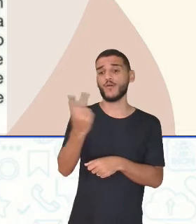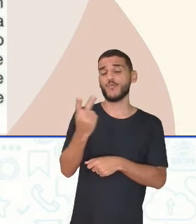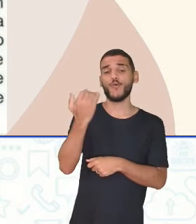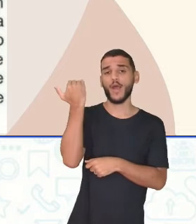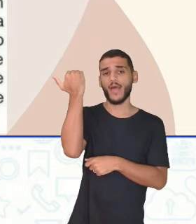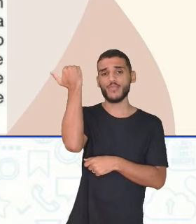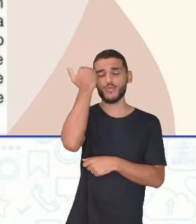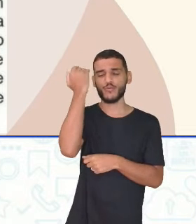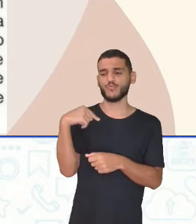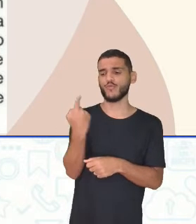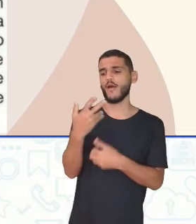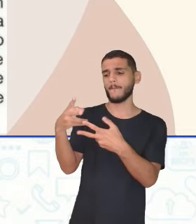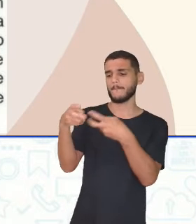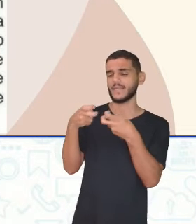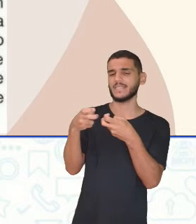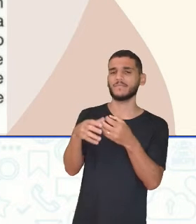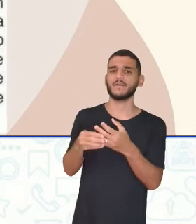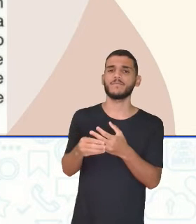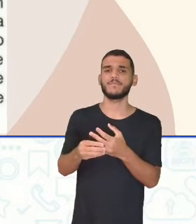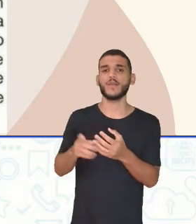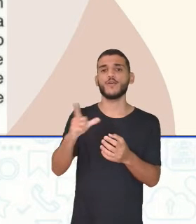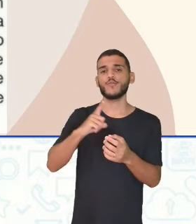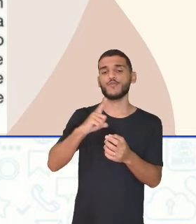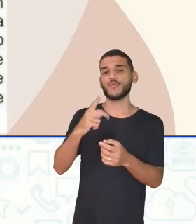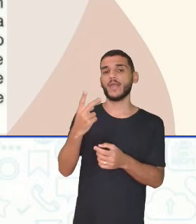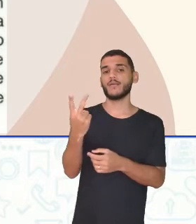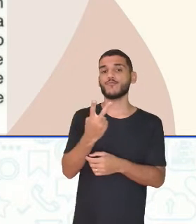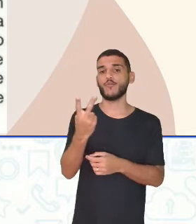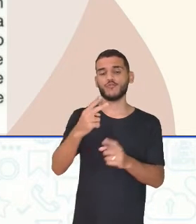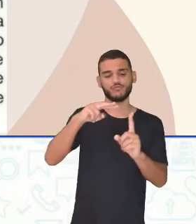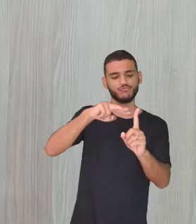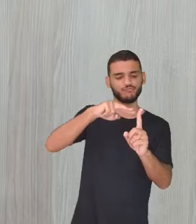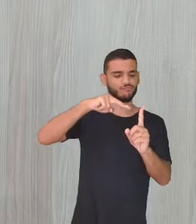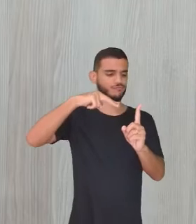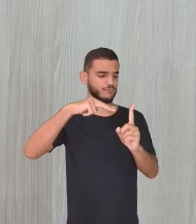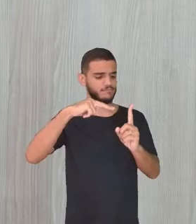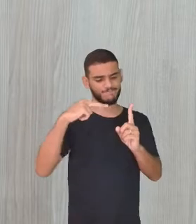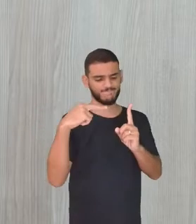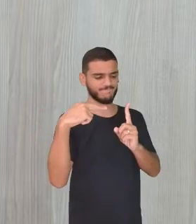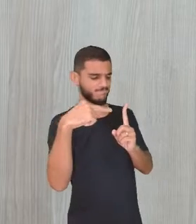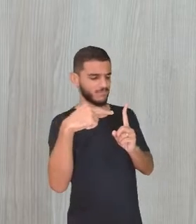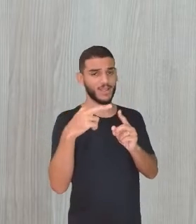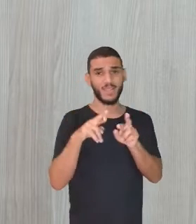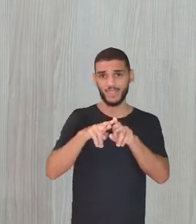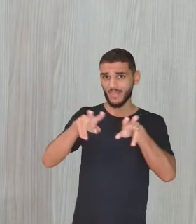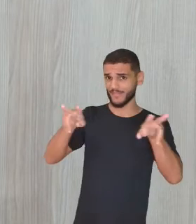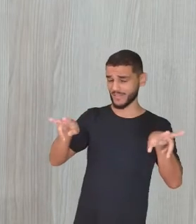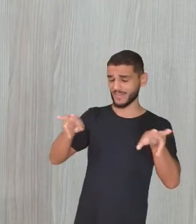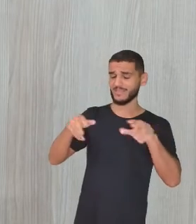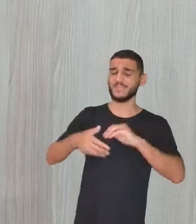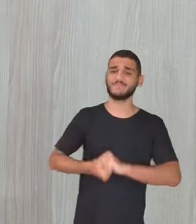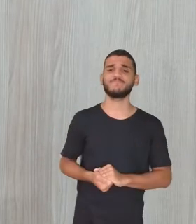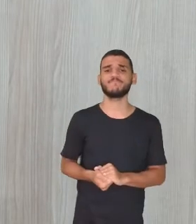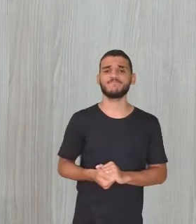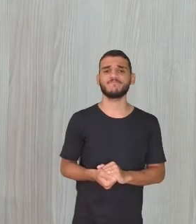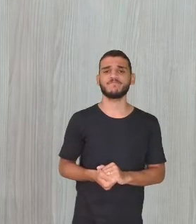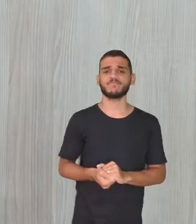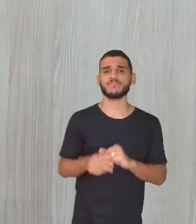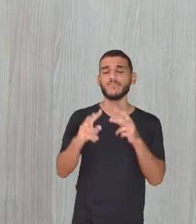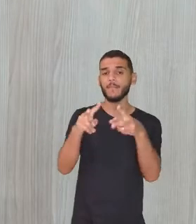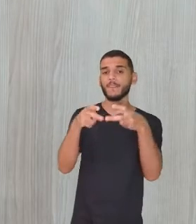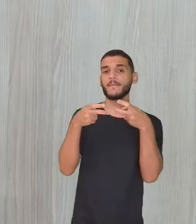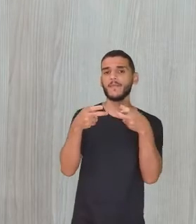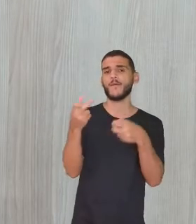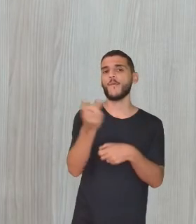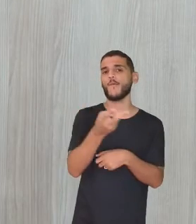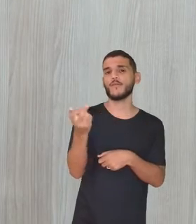gente percebe isso. E são dois pontos de vista que, embora antagônicos, né, opostos, percebamos que ambos